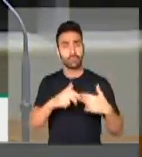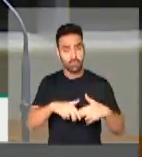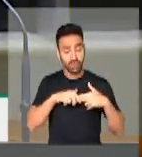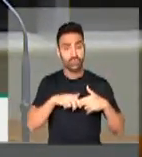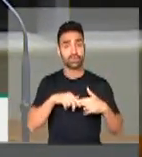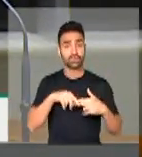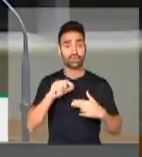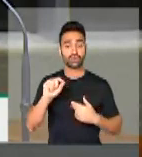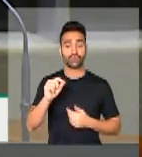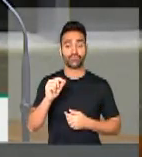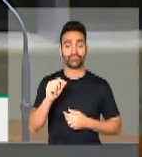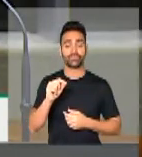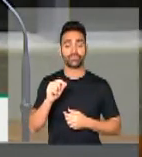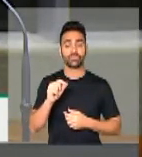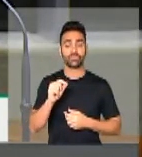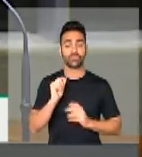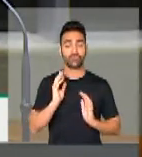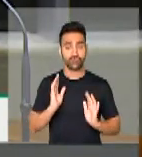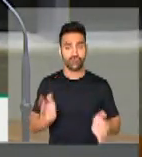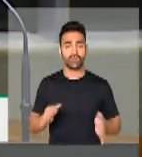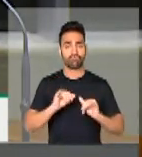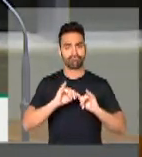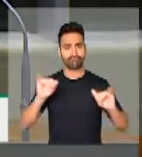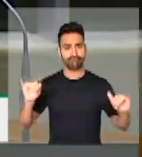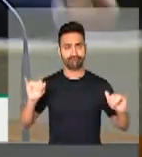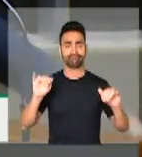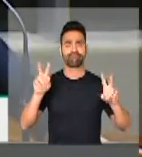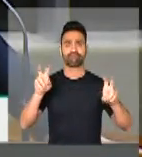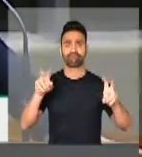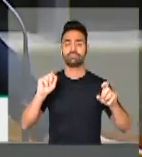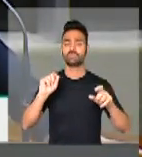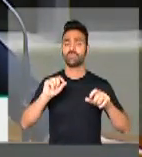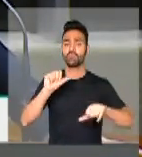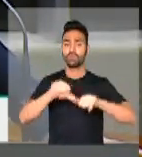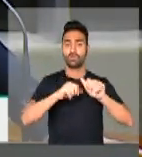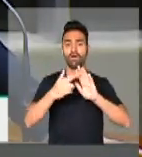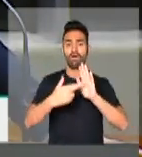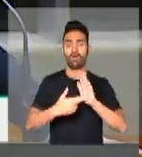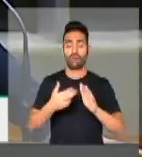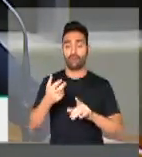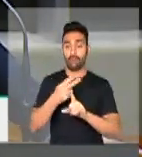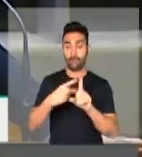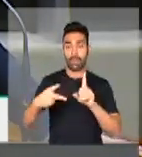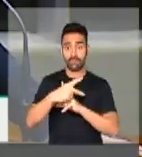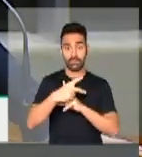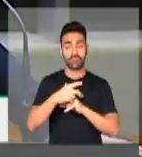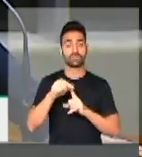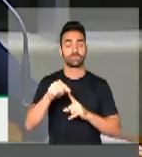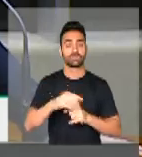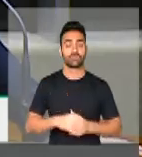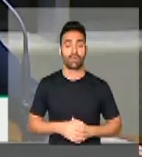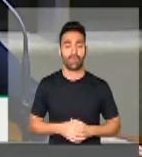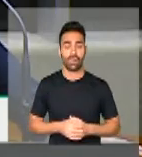disso, inclusive, levantaram a questão da reforma da Previdência como sendo mais